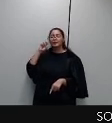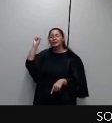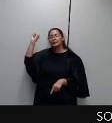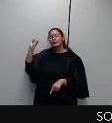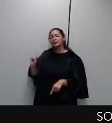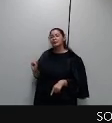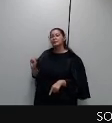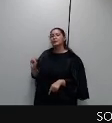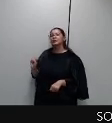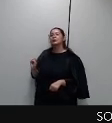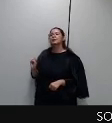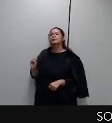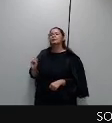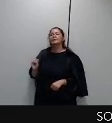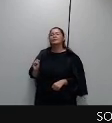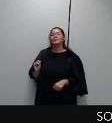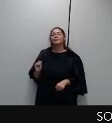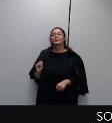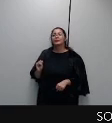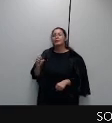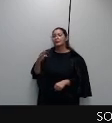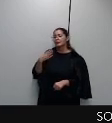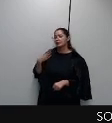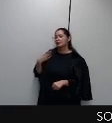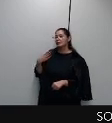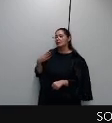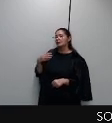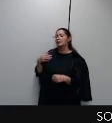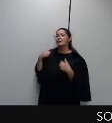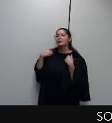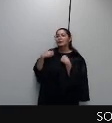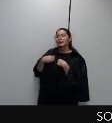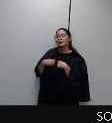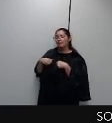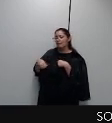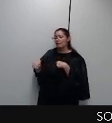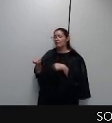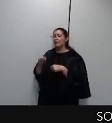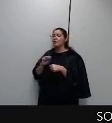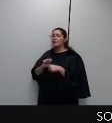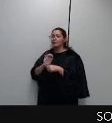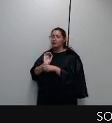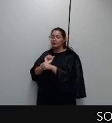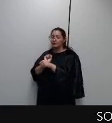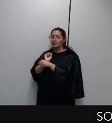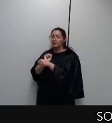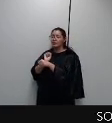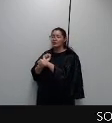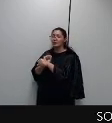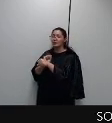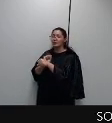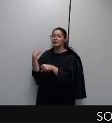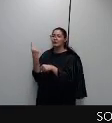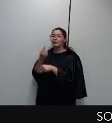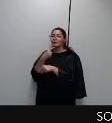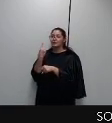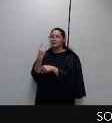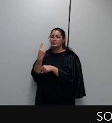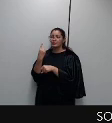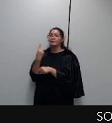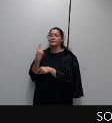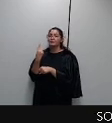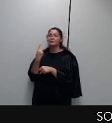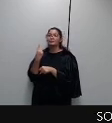o ministro Napoleão aguardam aguardam os demais bem sim então